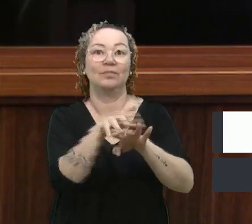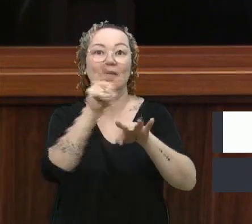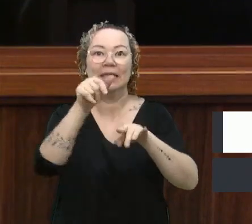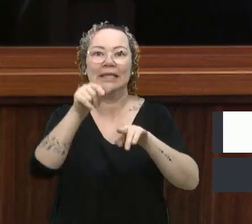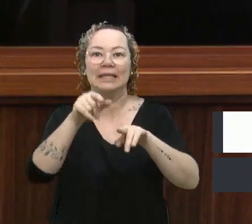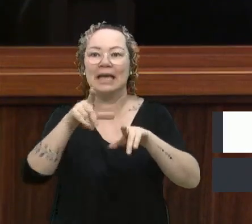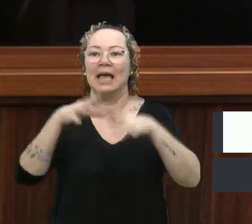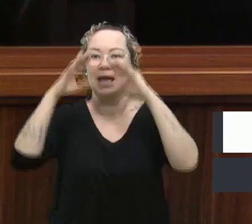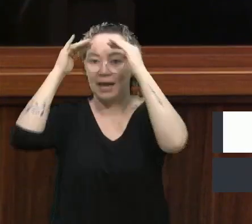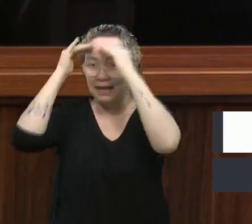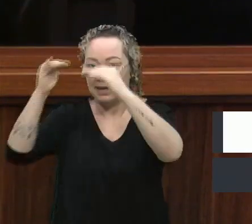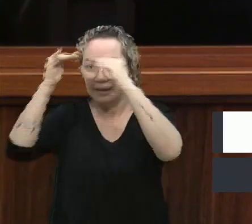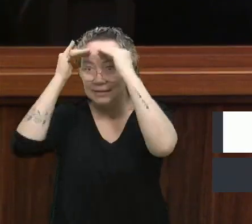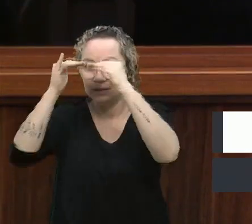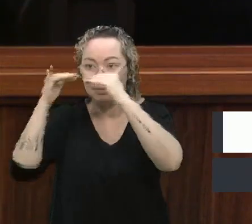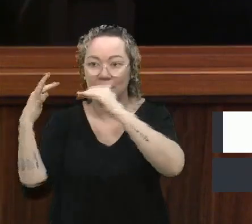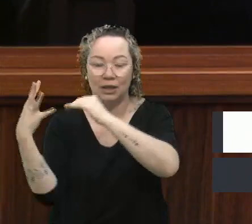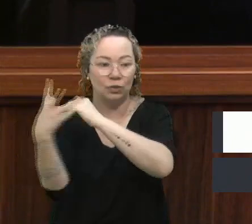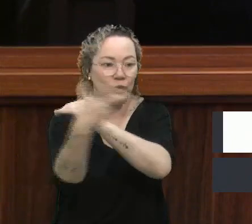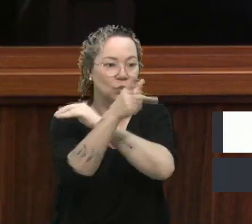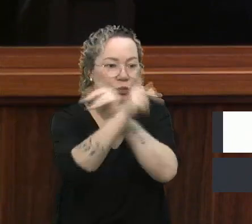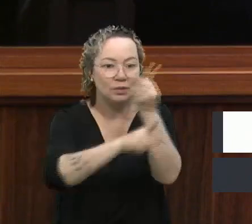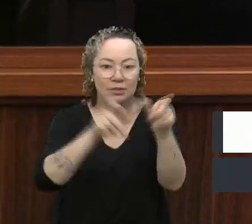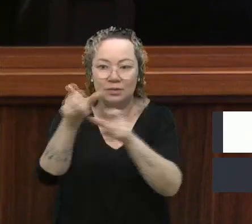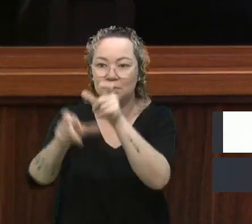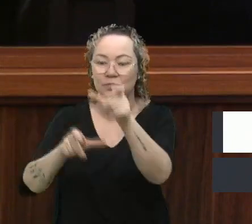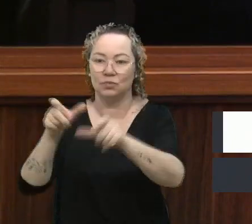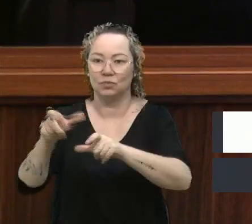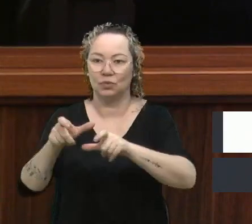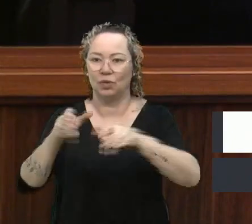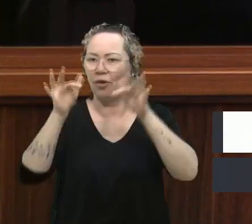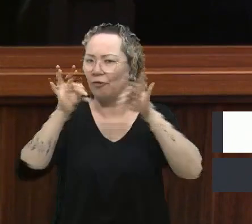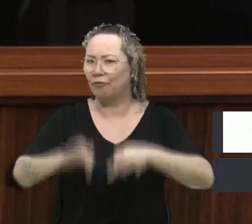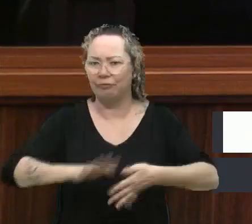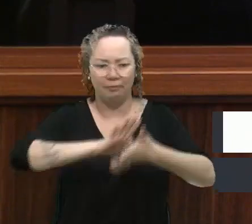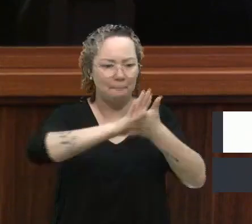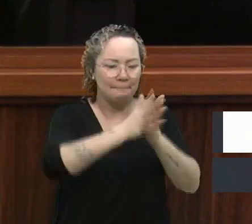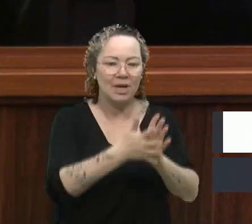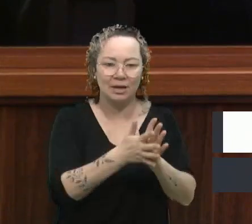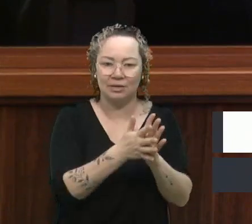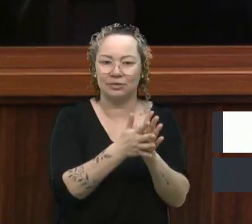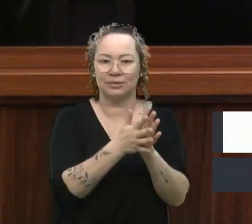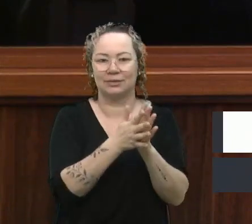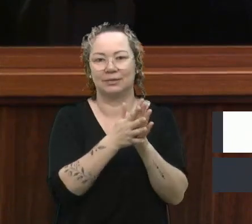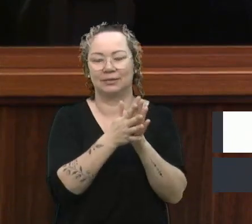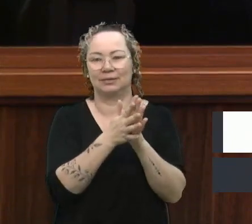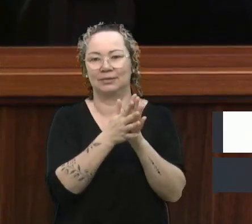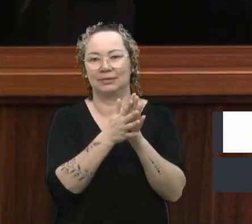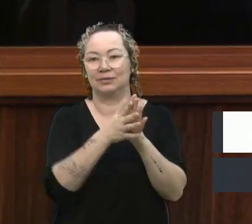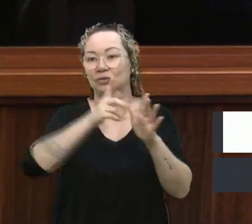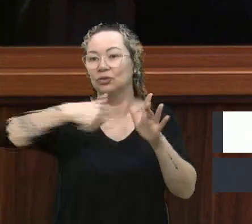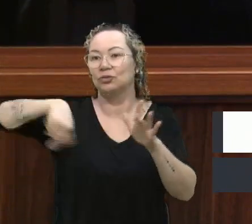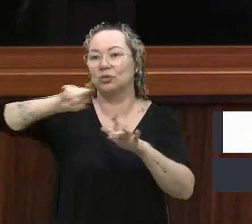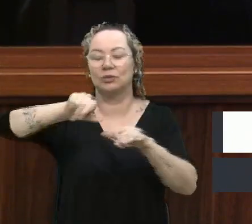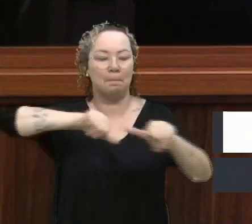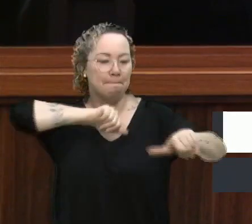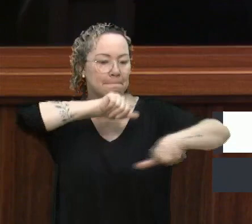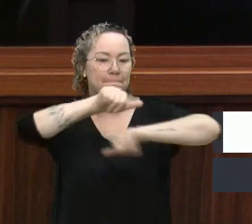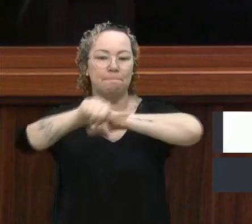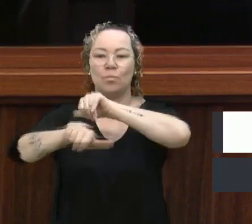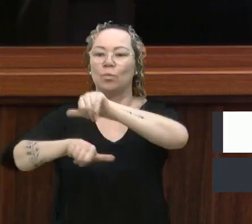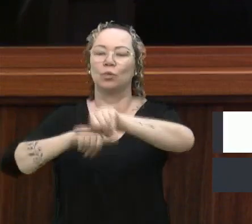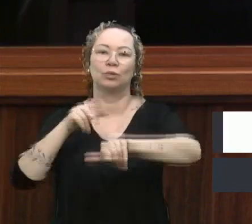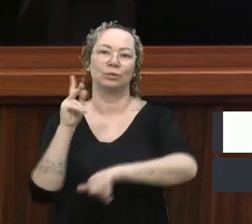equidade, que fala do fim do preconceito, a gente está mudando os rumos da